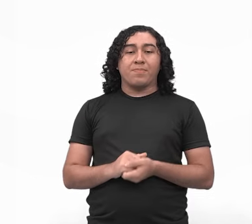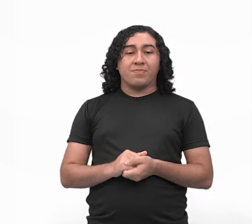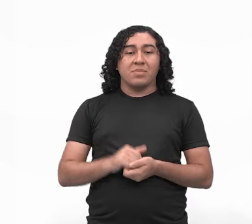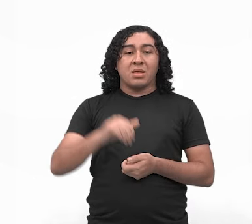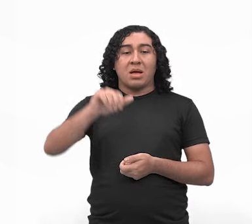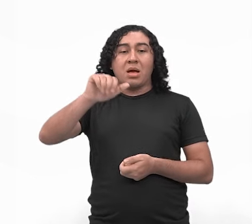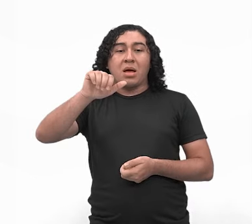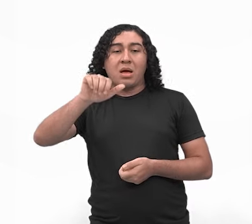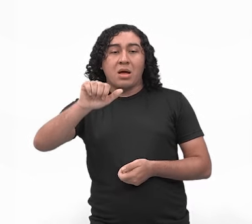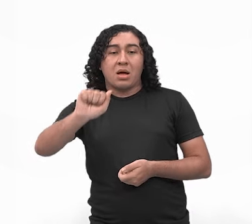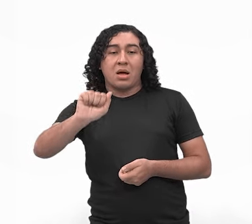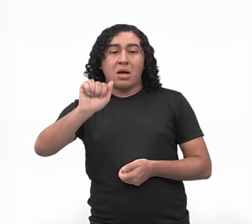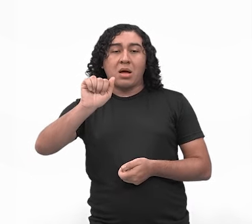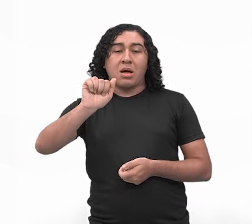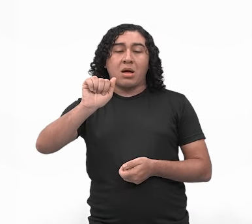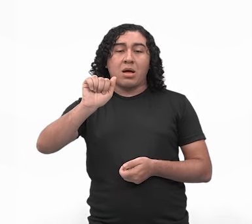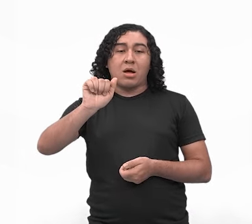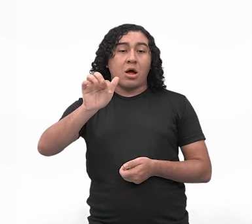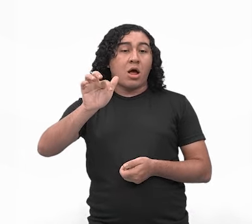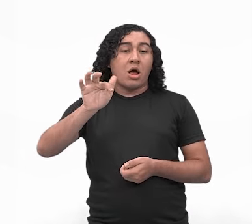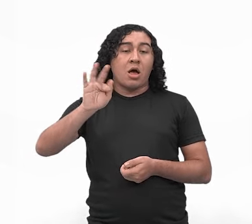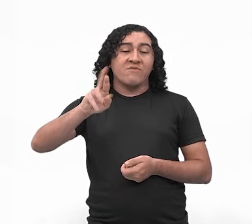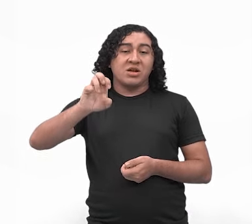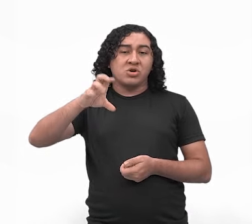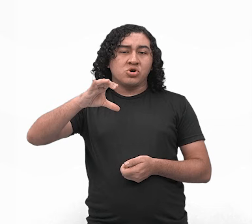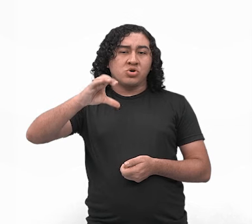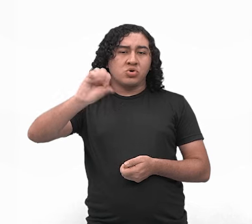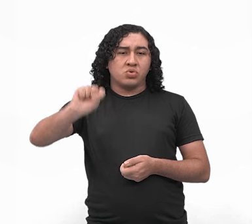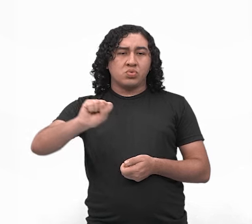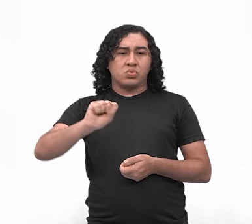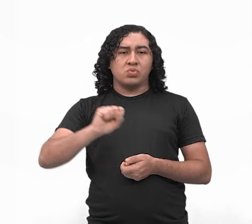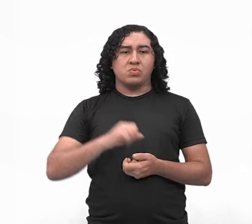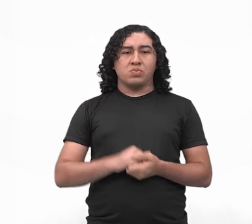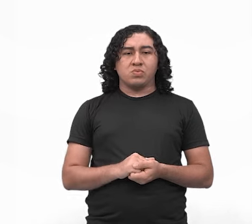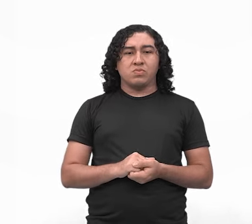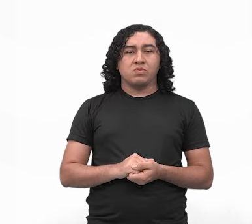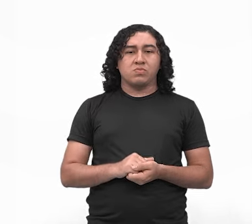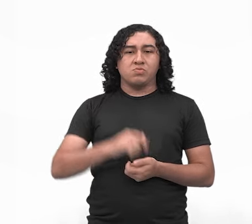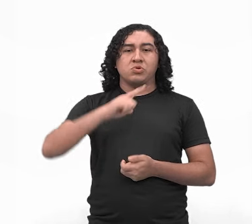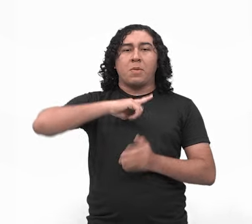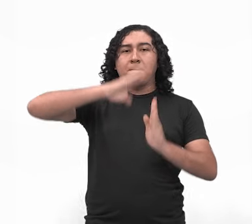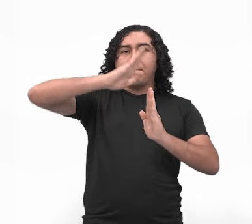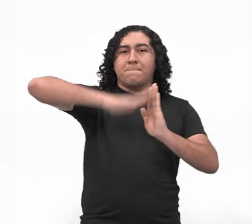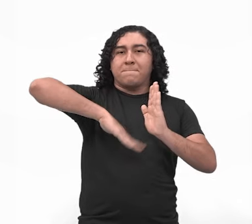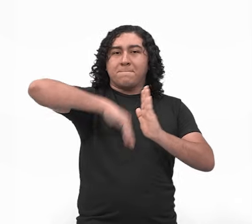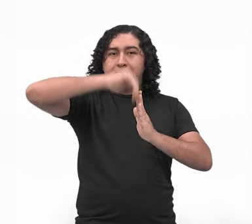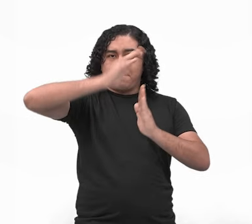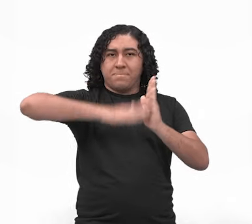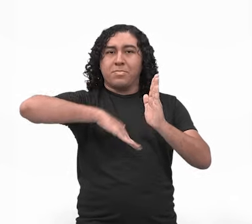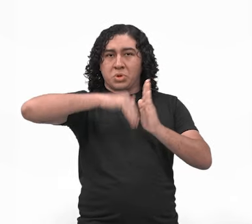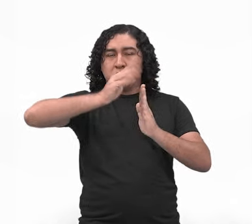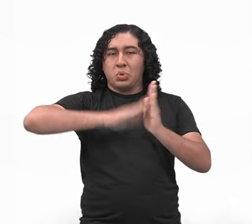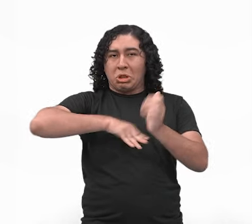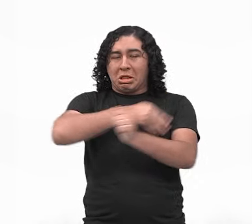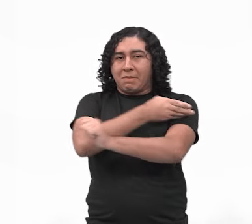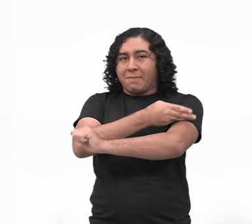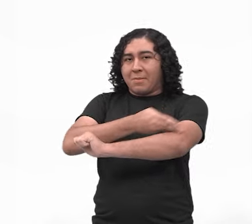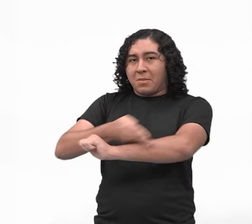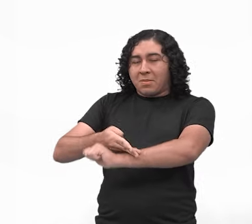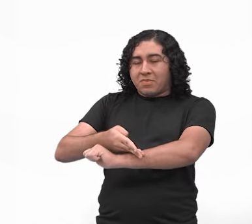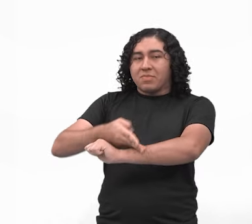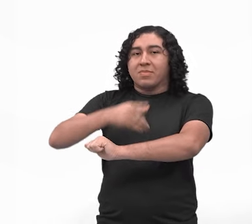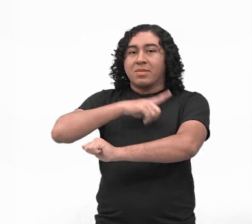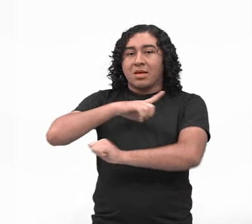técnica que é utilizada, a pintura, eles pintam na argamassa e quando ela ainda está fresca, né, e quando ela